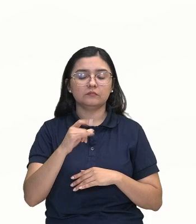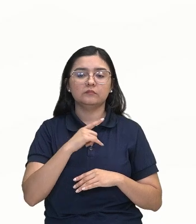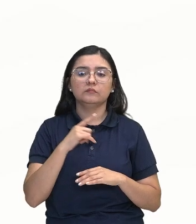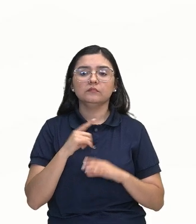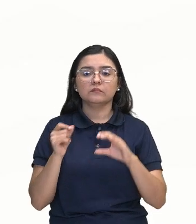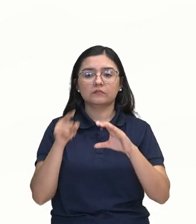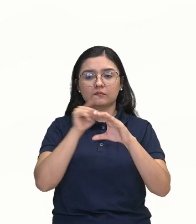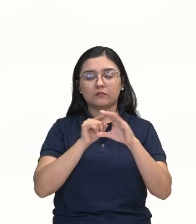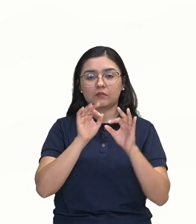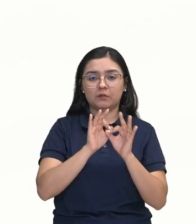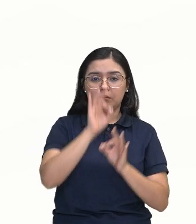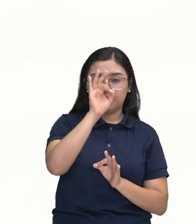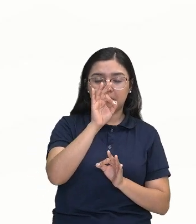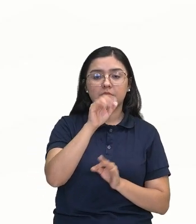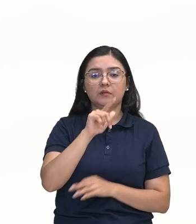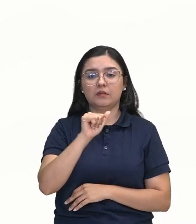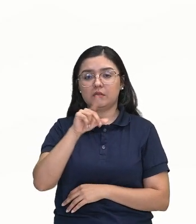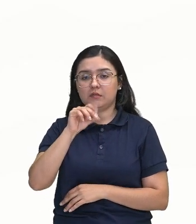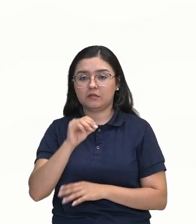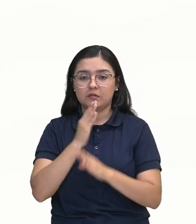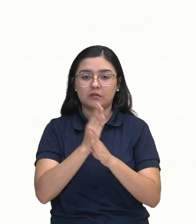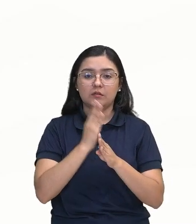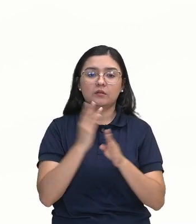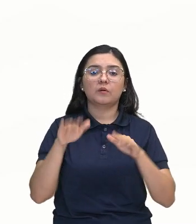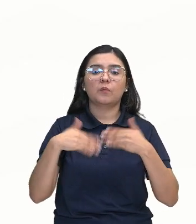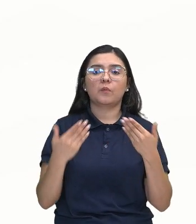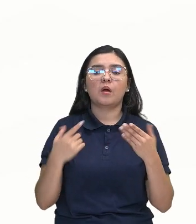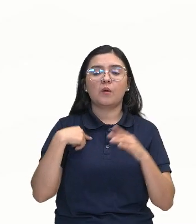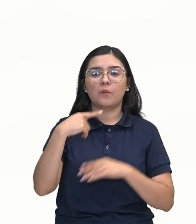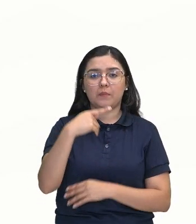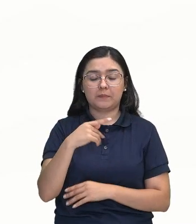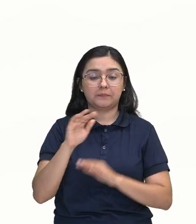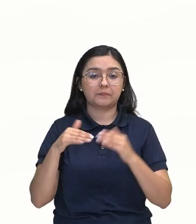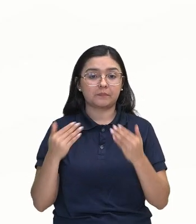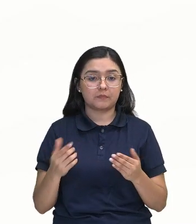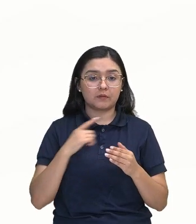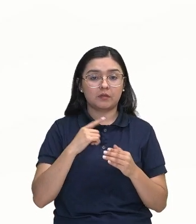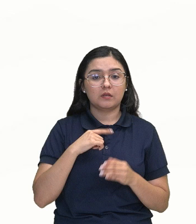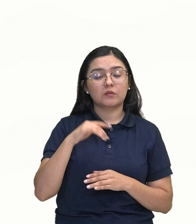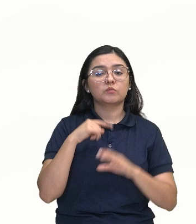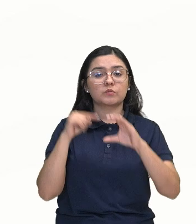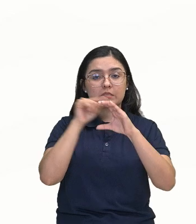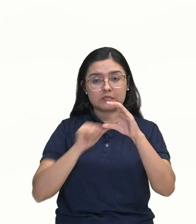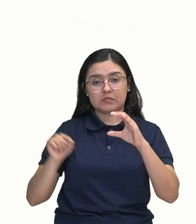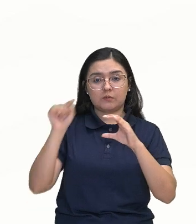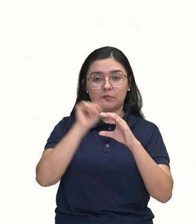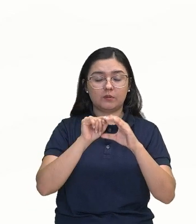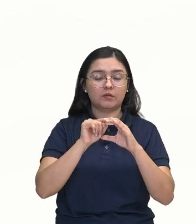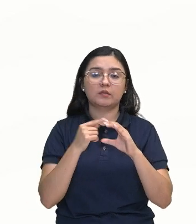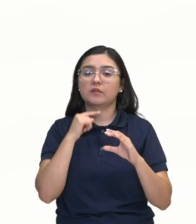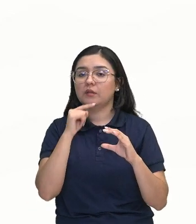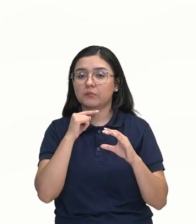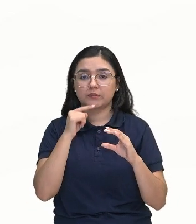uma região, estamos determinando o valor do seu perímetro. No caso das regiões circulares, a gente não